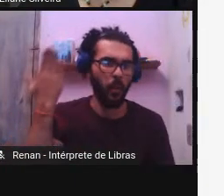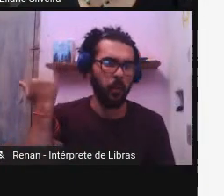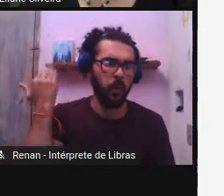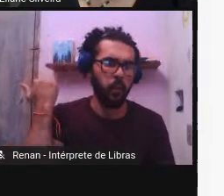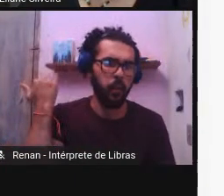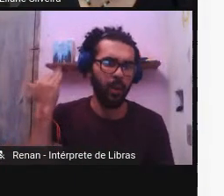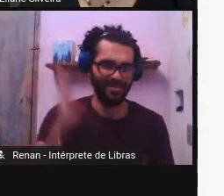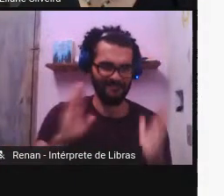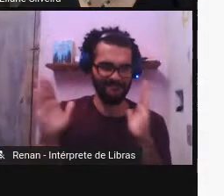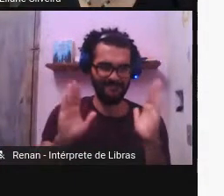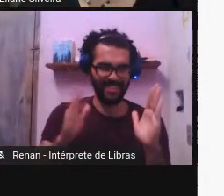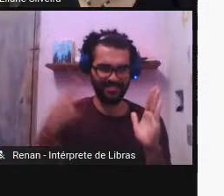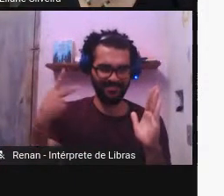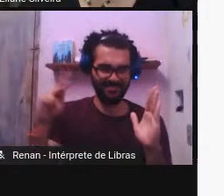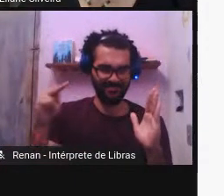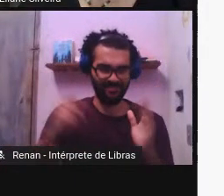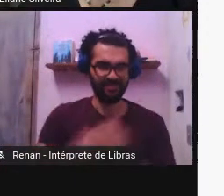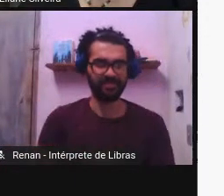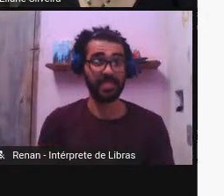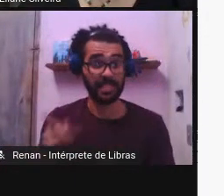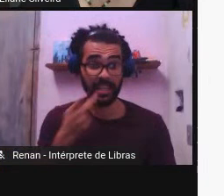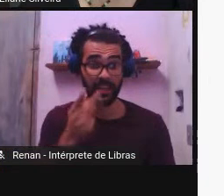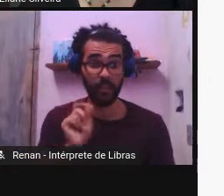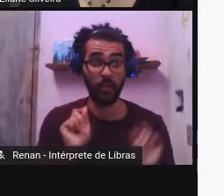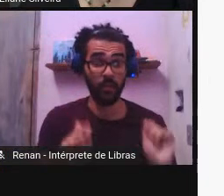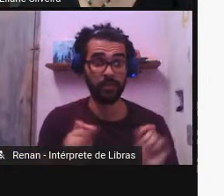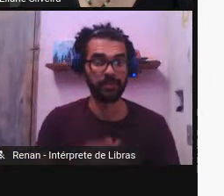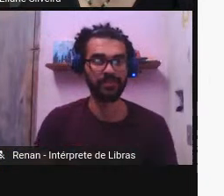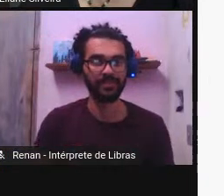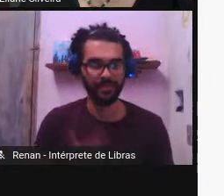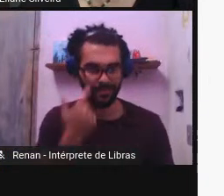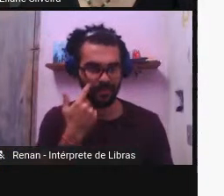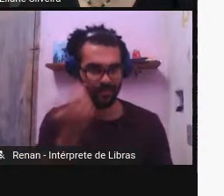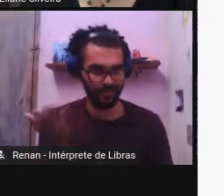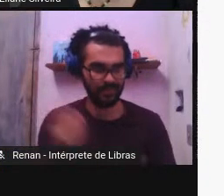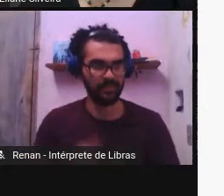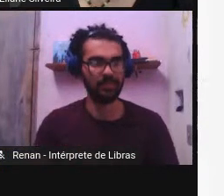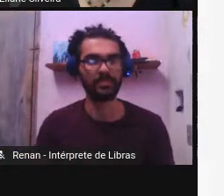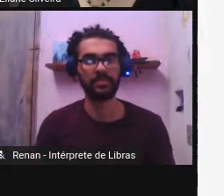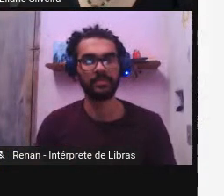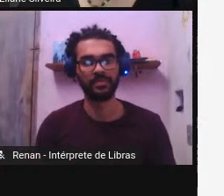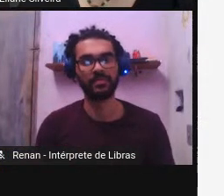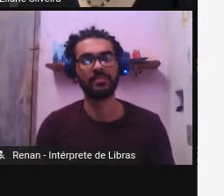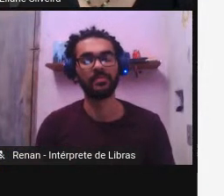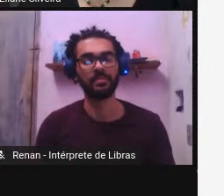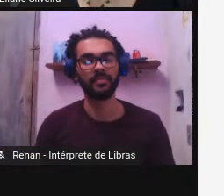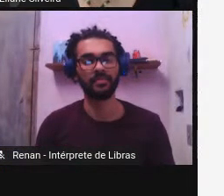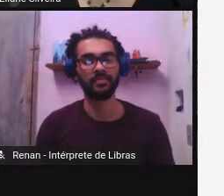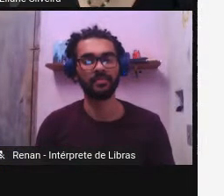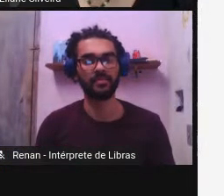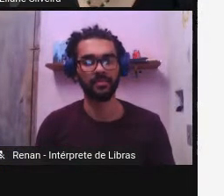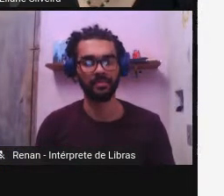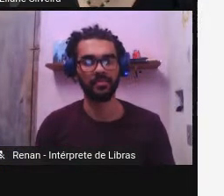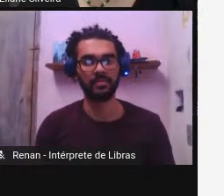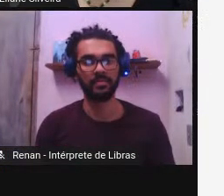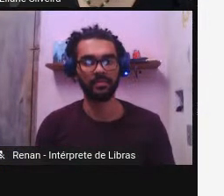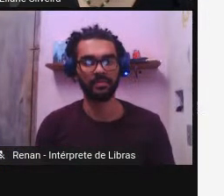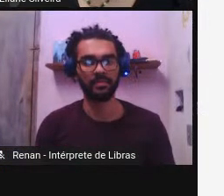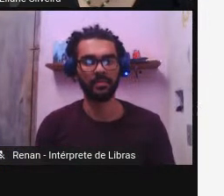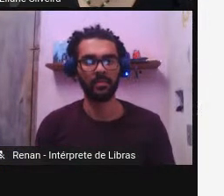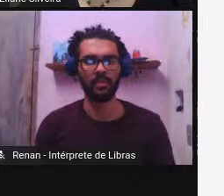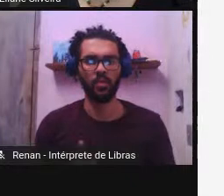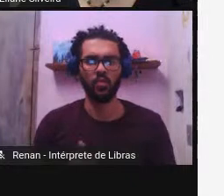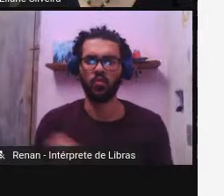confessa sem muitas reservas. Vejam, ele diz, a paixão desmedida pela